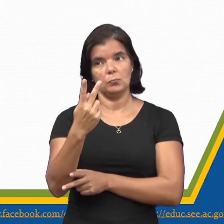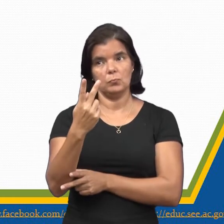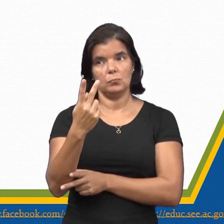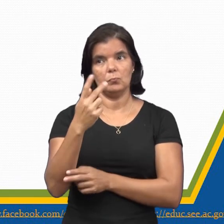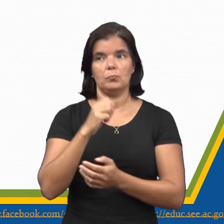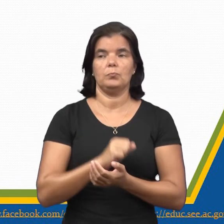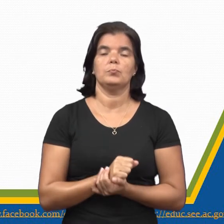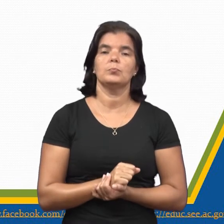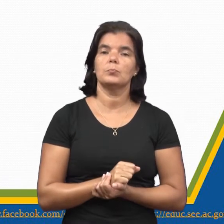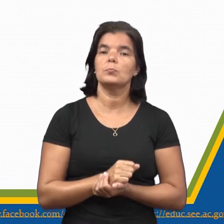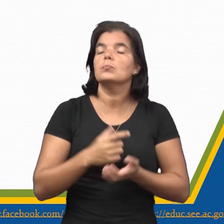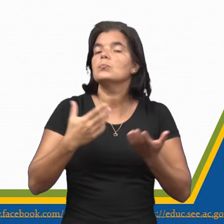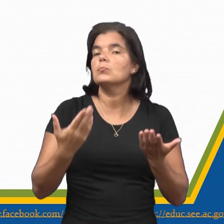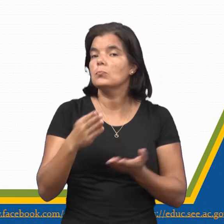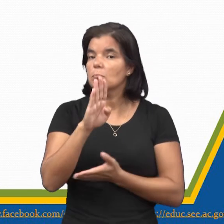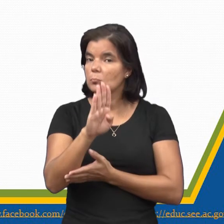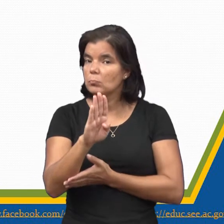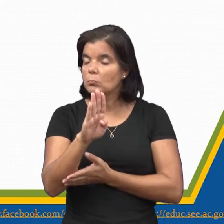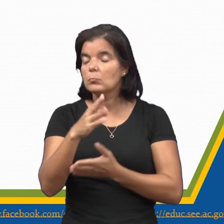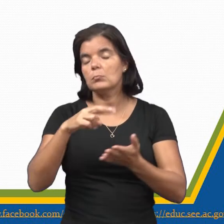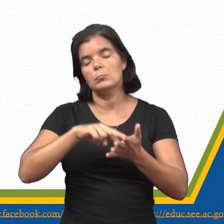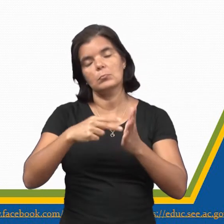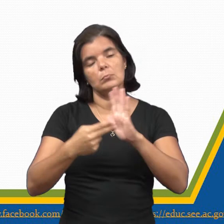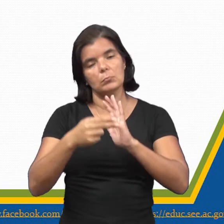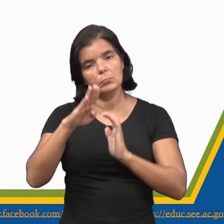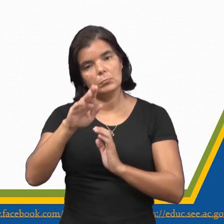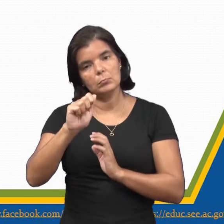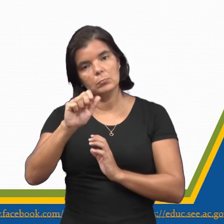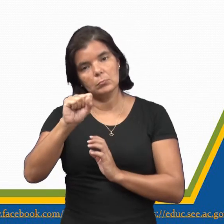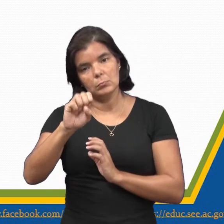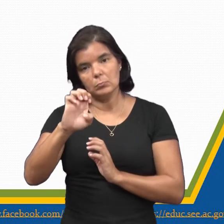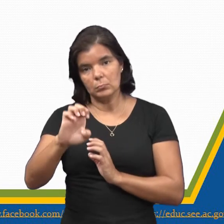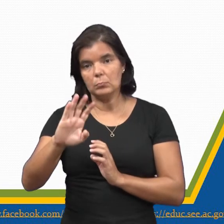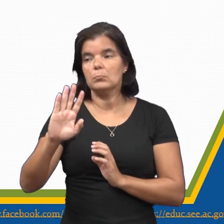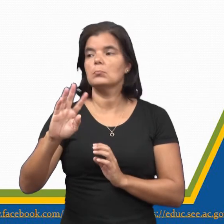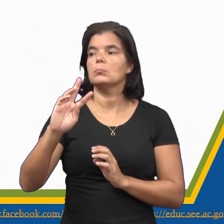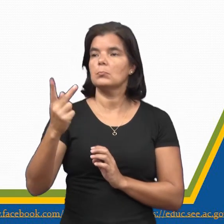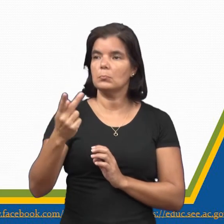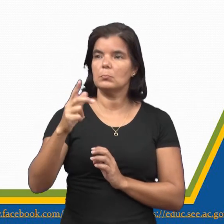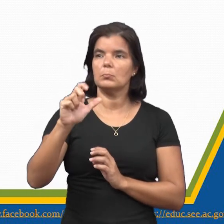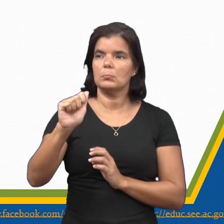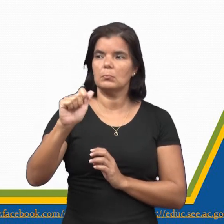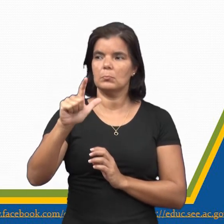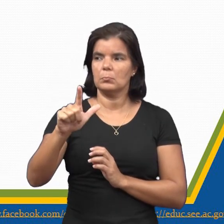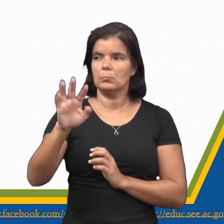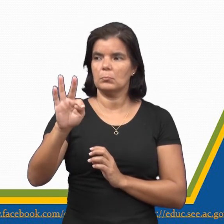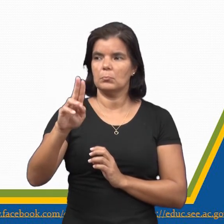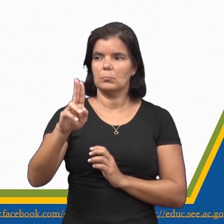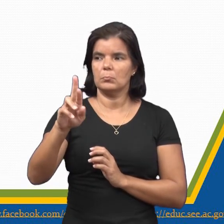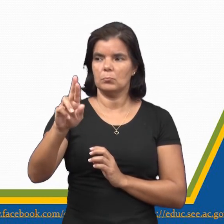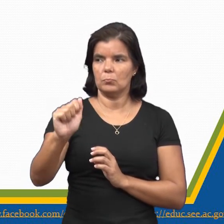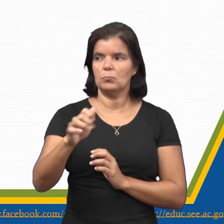altura, tá? B base, evidentemente, e H altura. Vamos pegar um exemplo aqui.